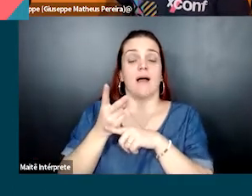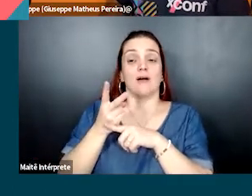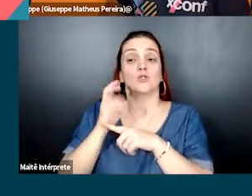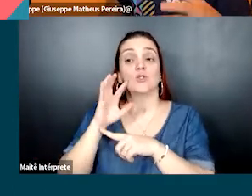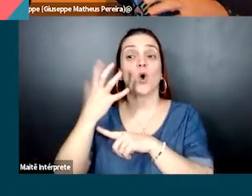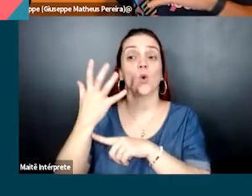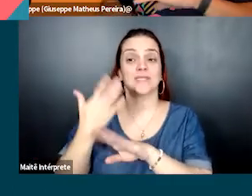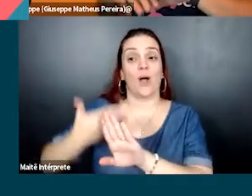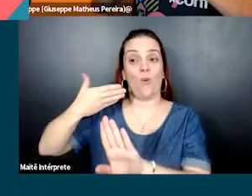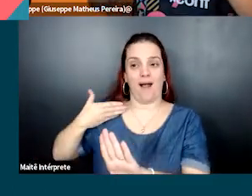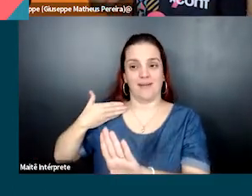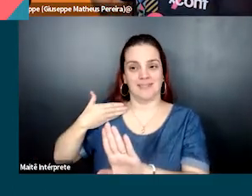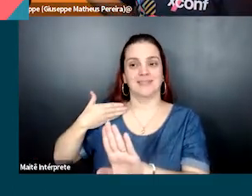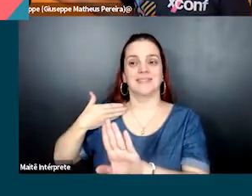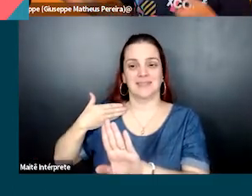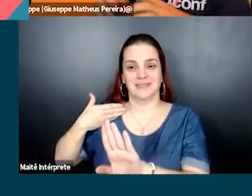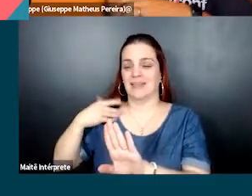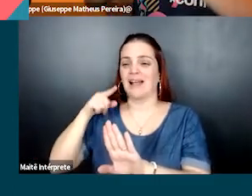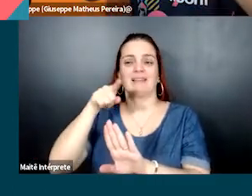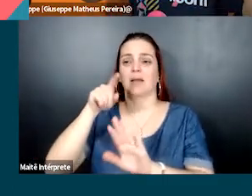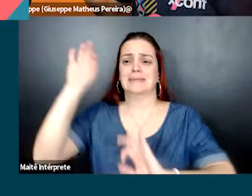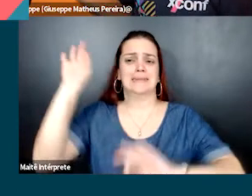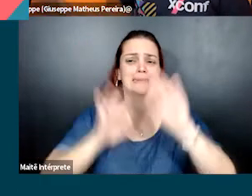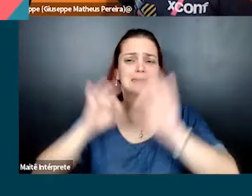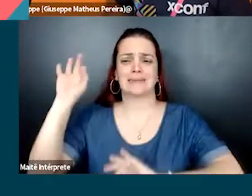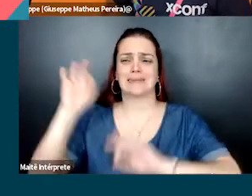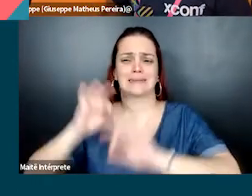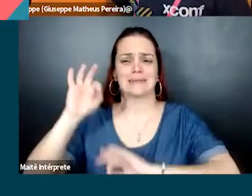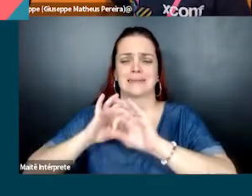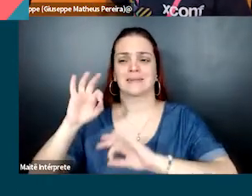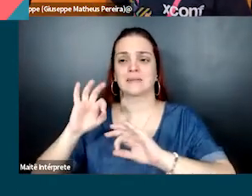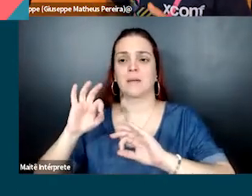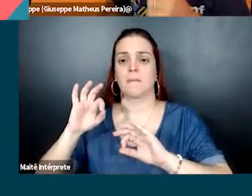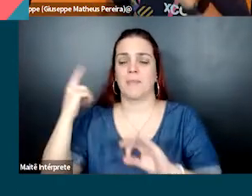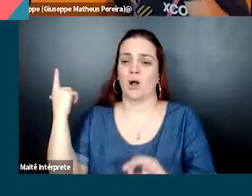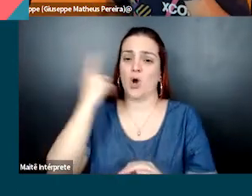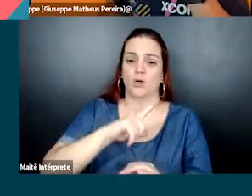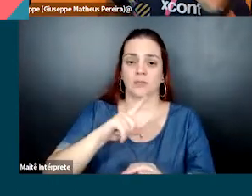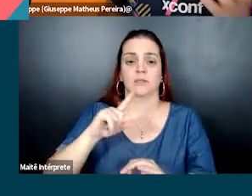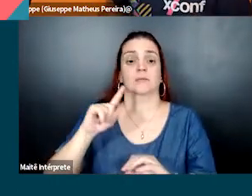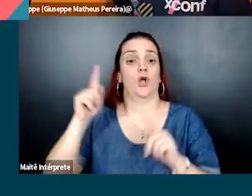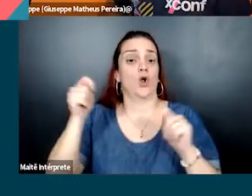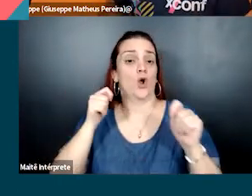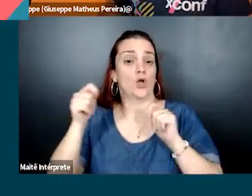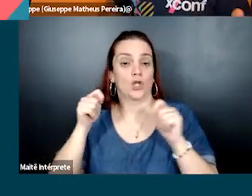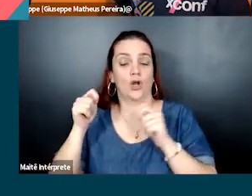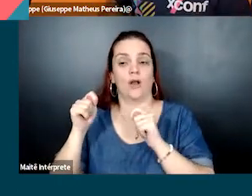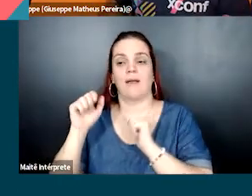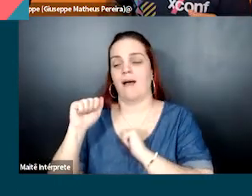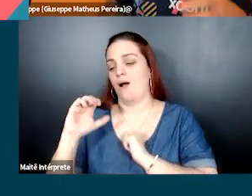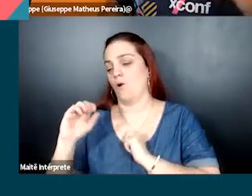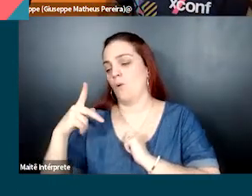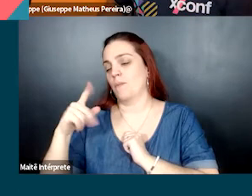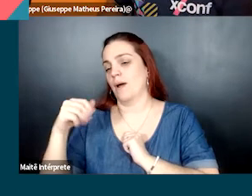consequência. Não desenhem uma arquitetura, né, gigantesca para atender, né? Controle acoplamento e